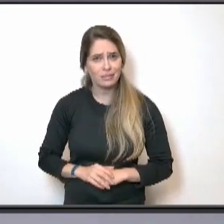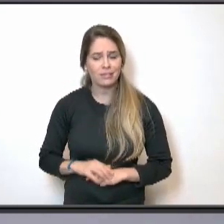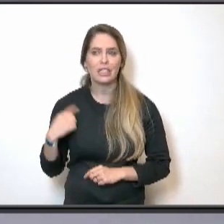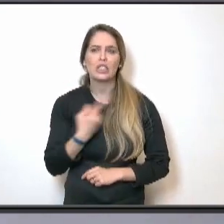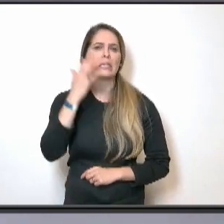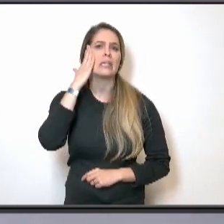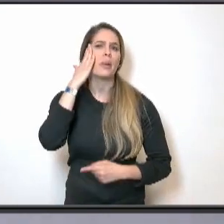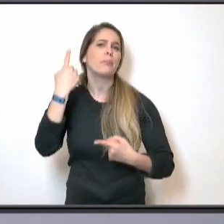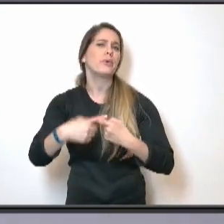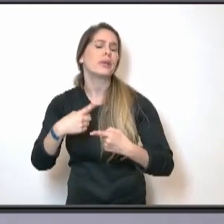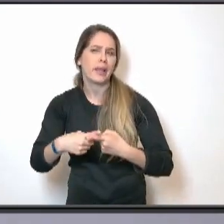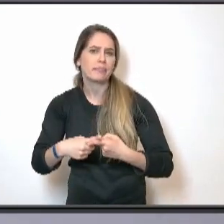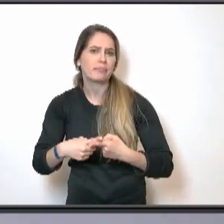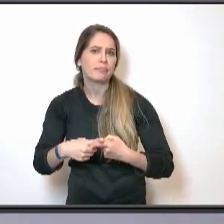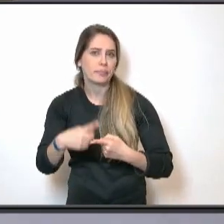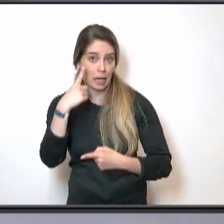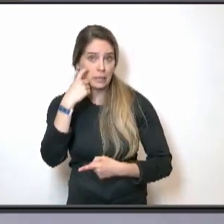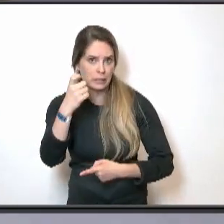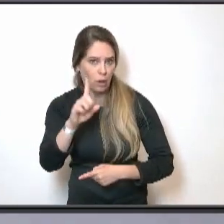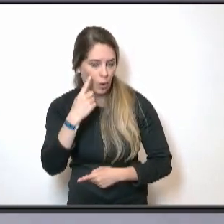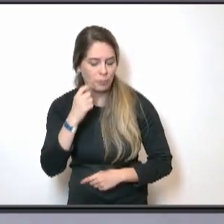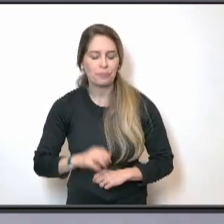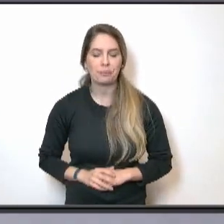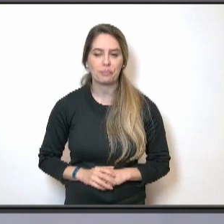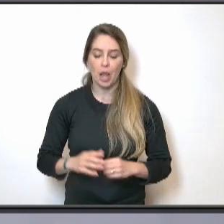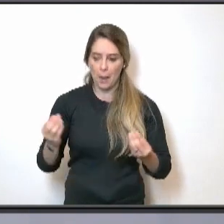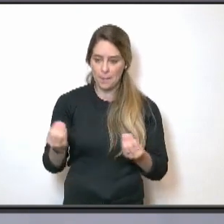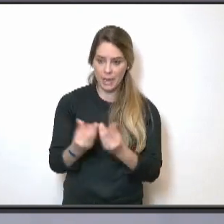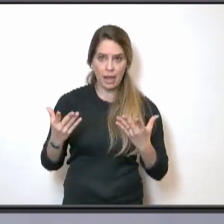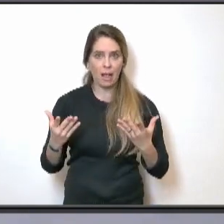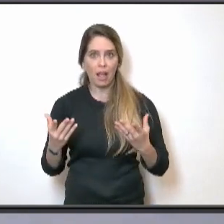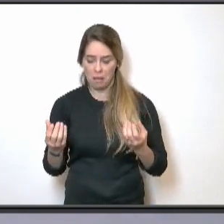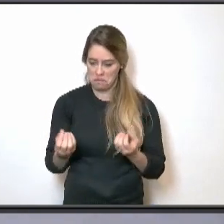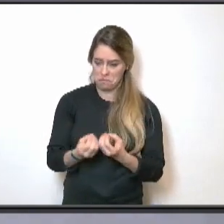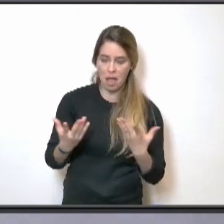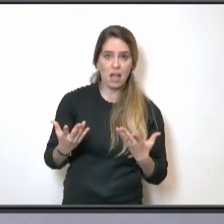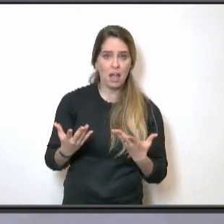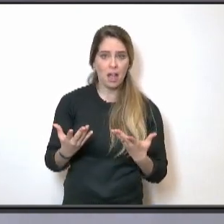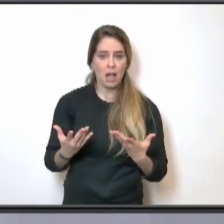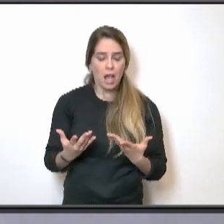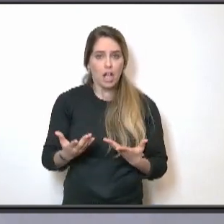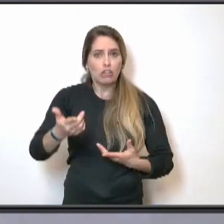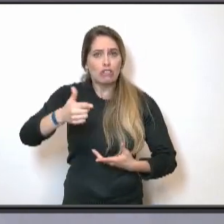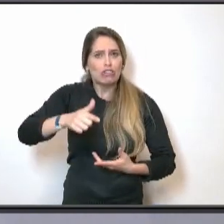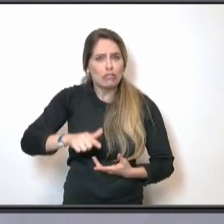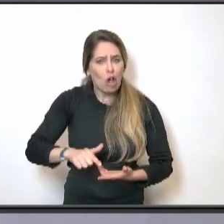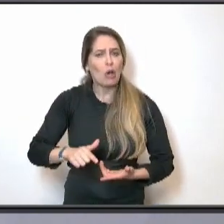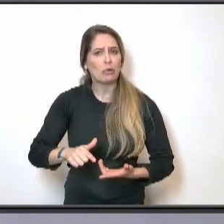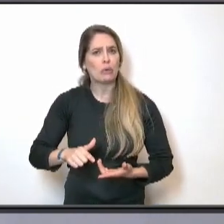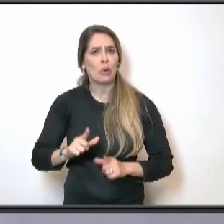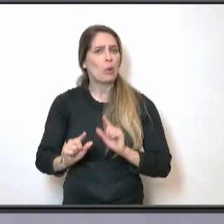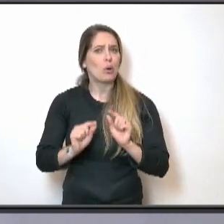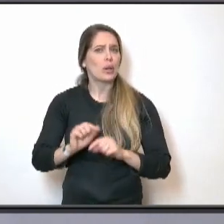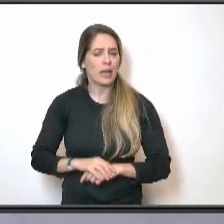atenção, isso é uma coisa muito interessante. Eu acho que o milagre que se repete nas condições mais próximas, é